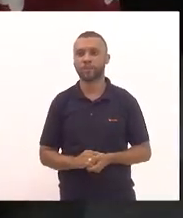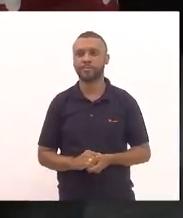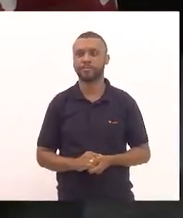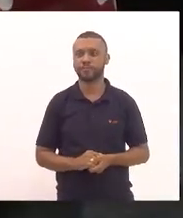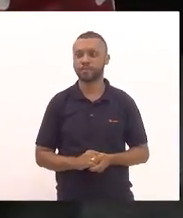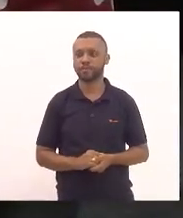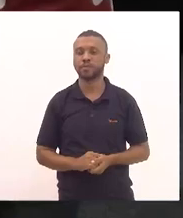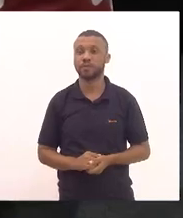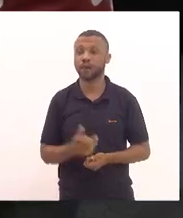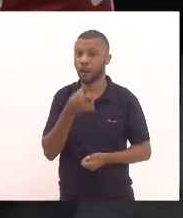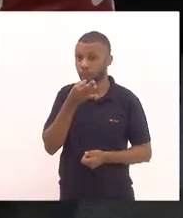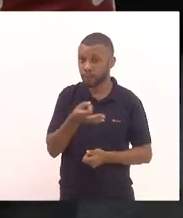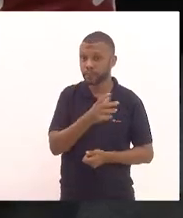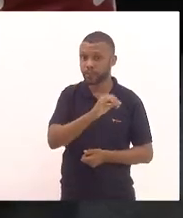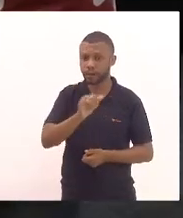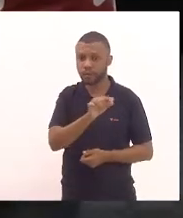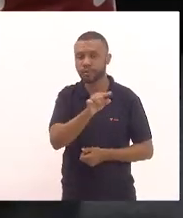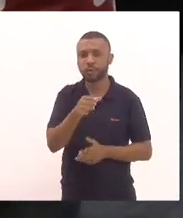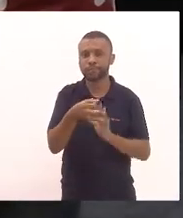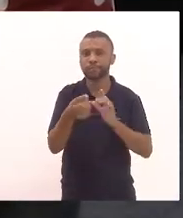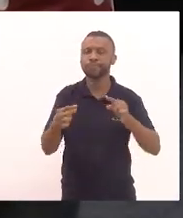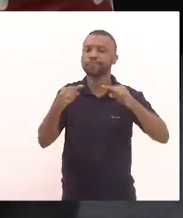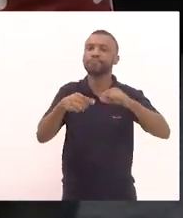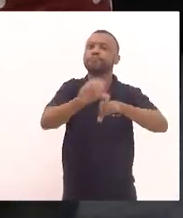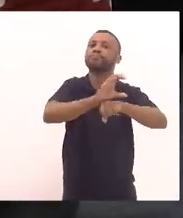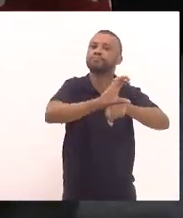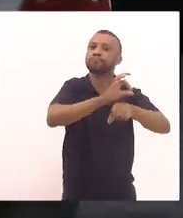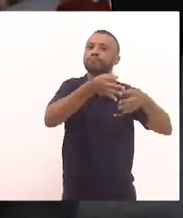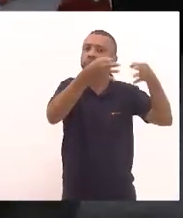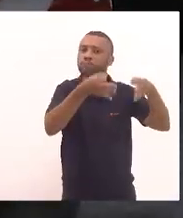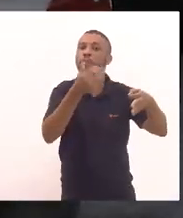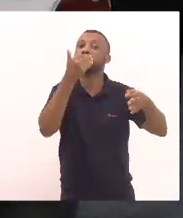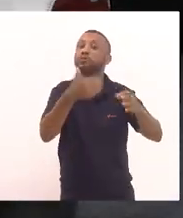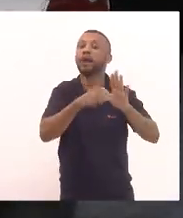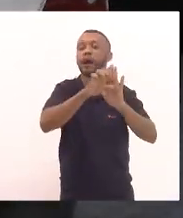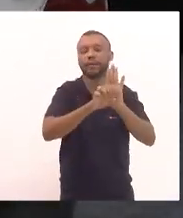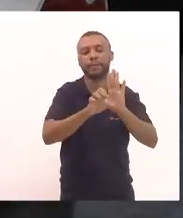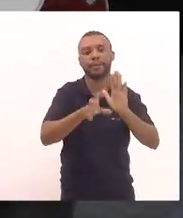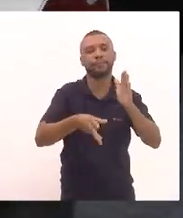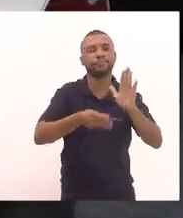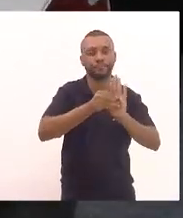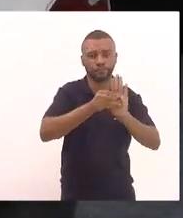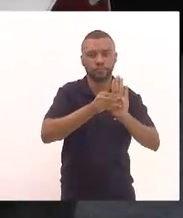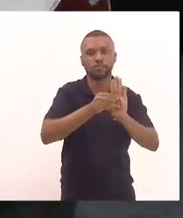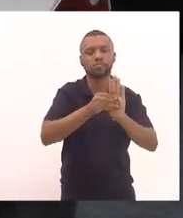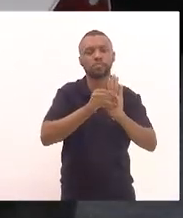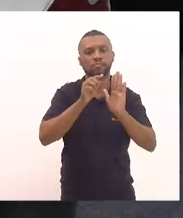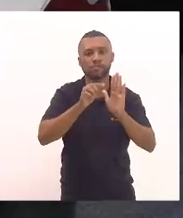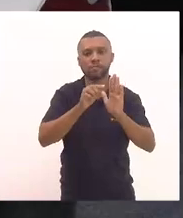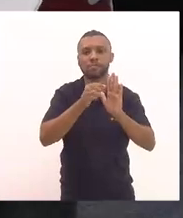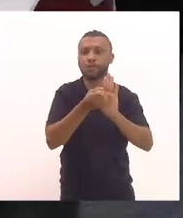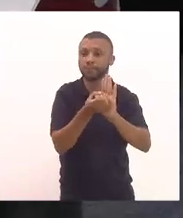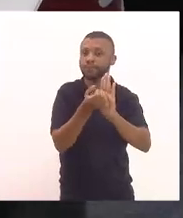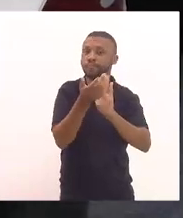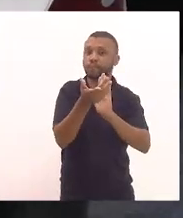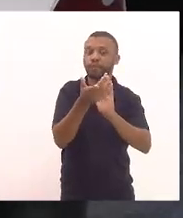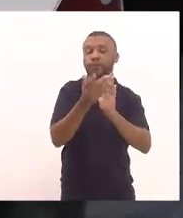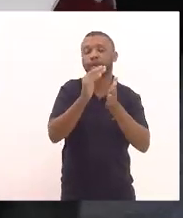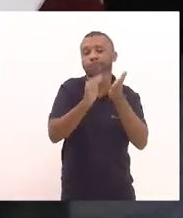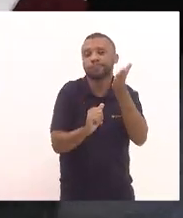Segundo a CCJ, parecer é pela constitucionalidade com emendas. Emenda supressiva número